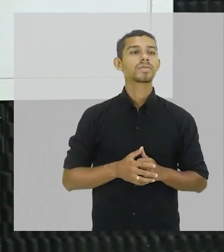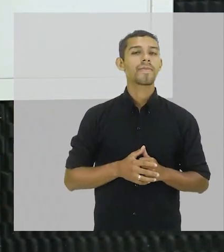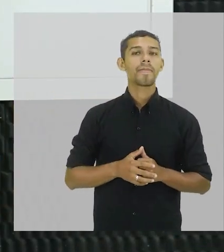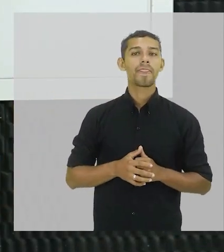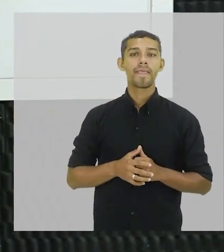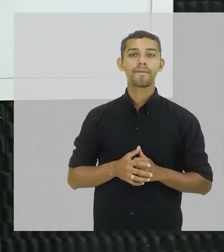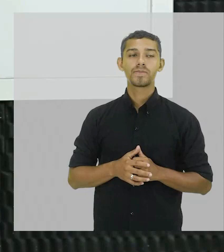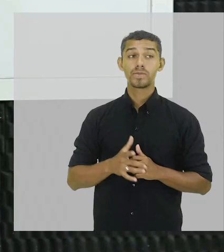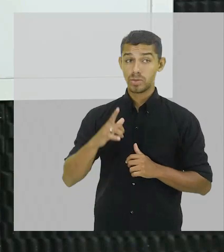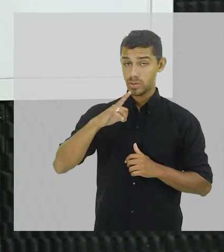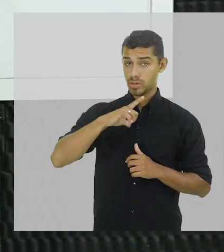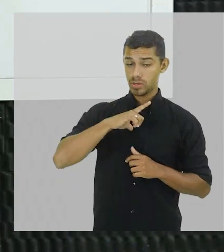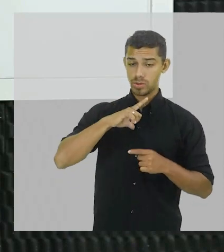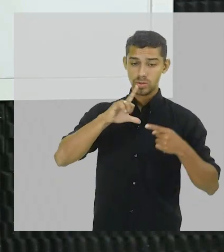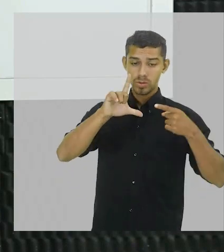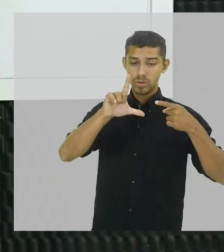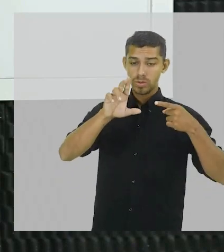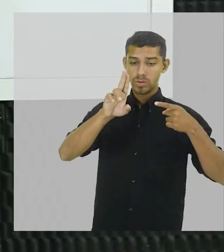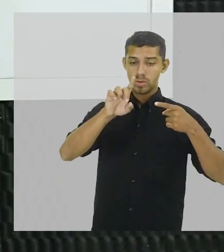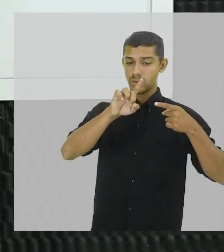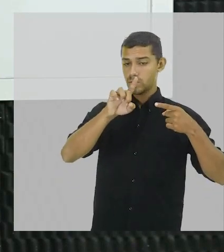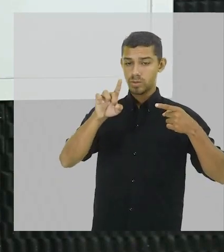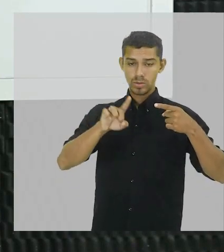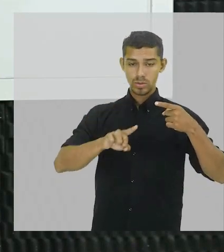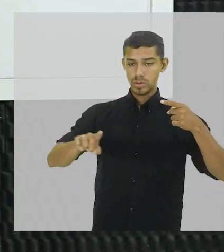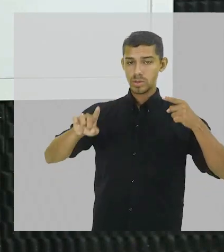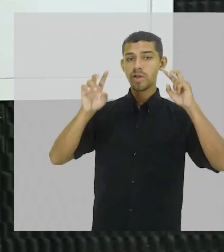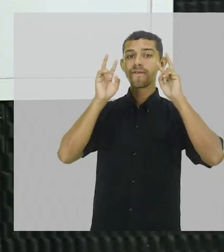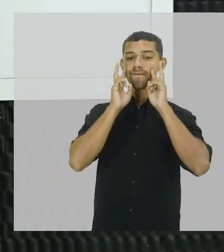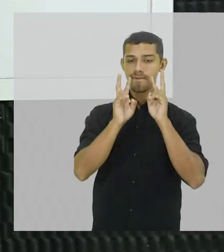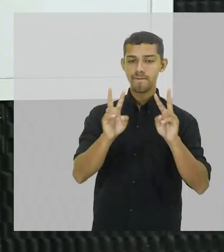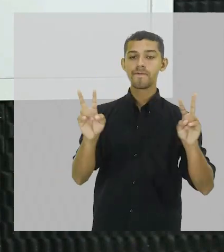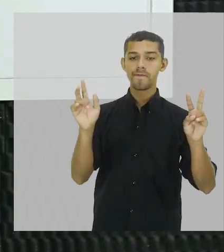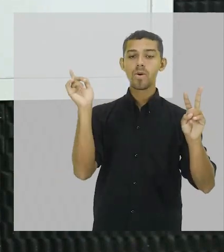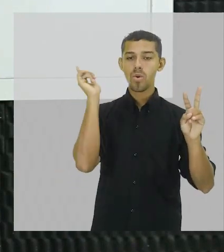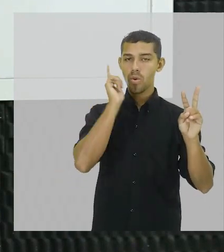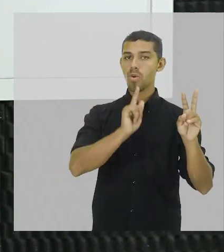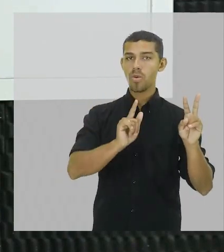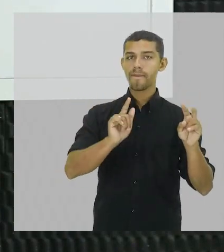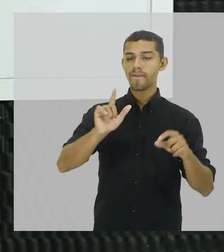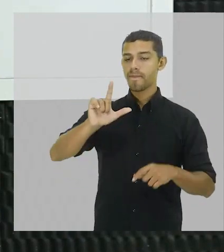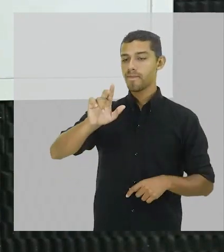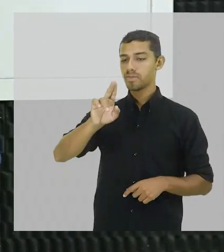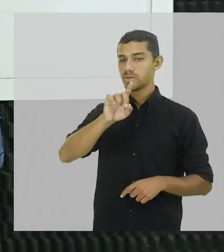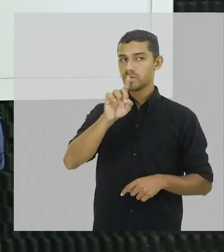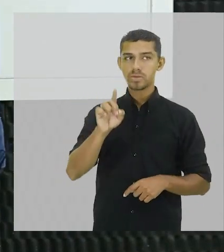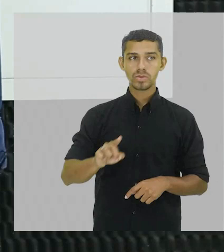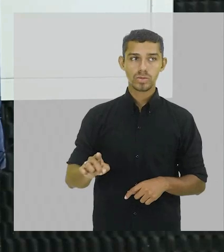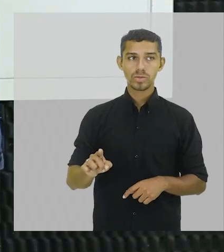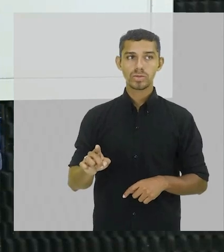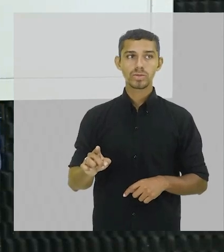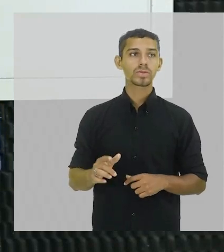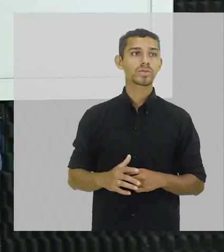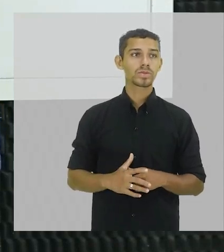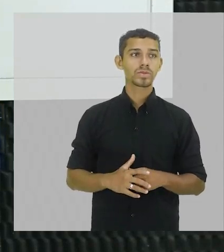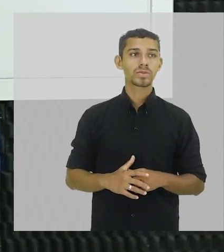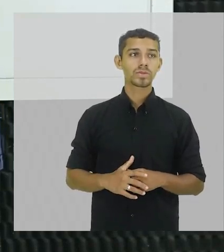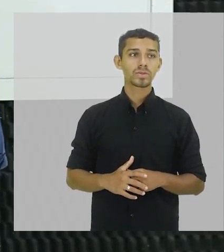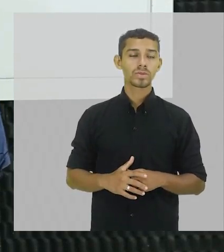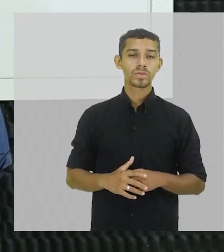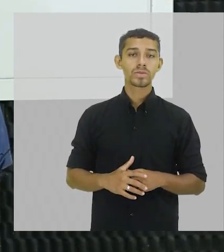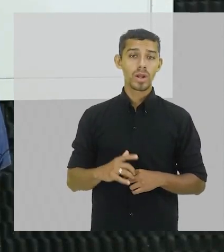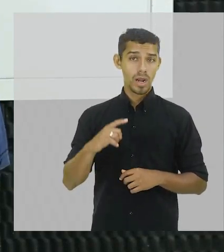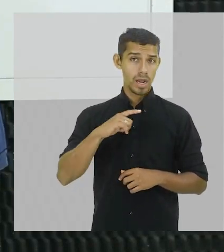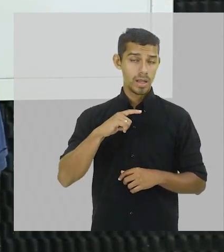a luz, né, a luz visível, por exemplo. Essa luz visível, ela tem